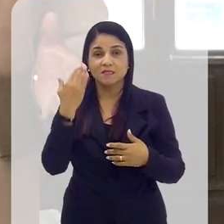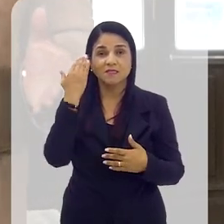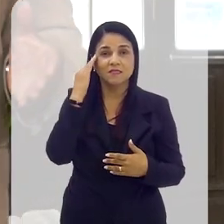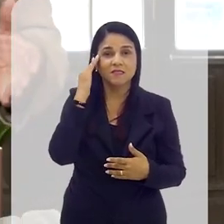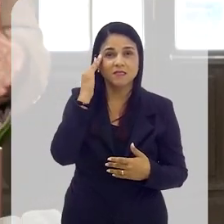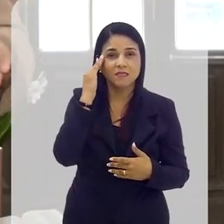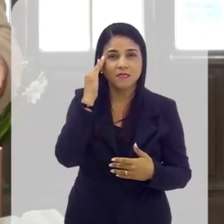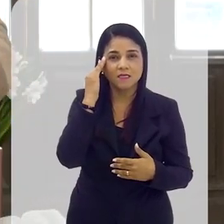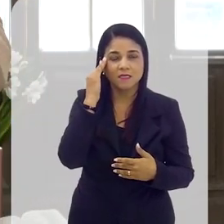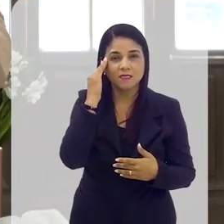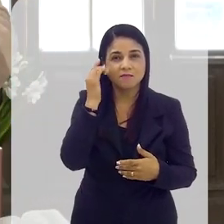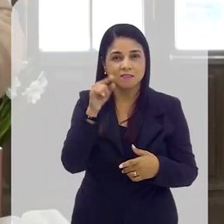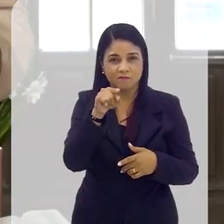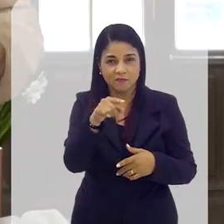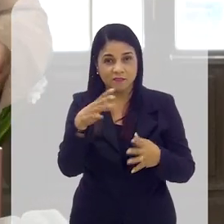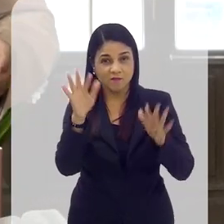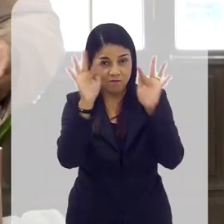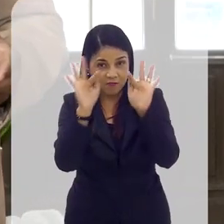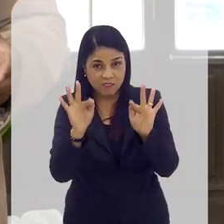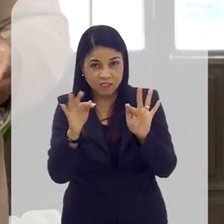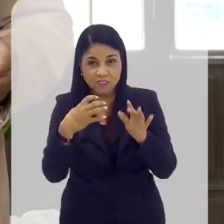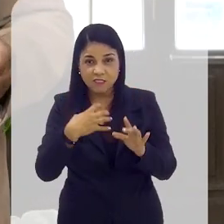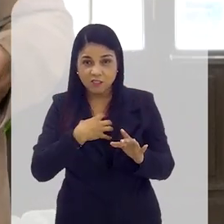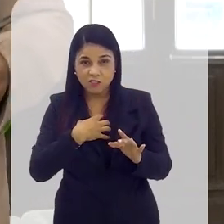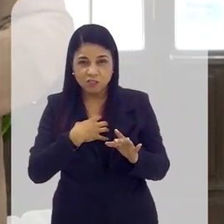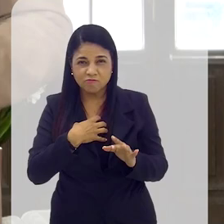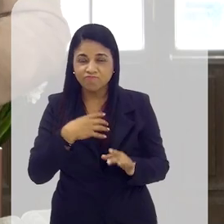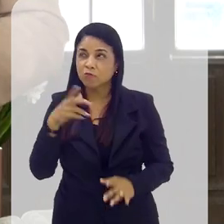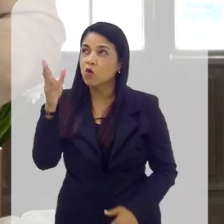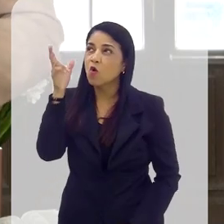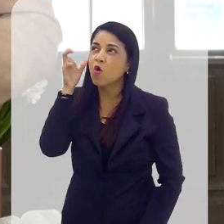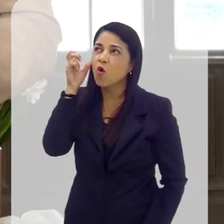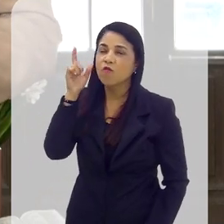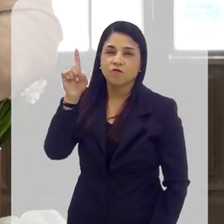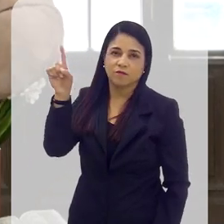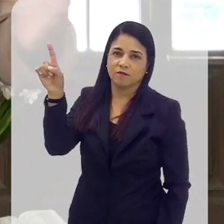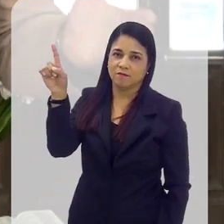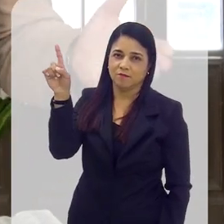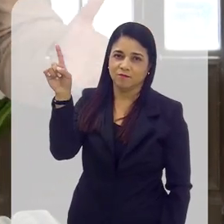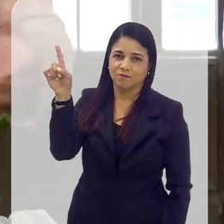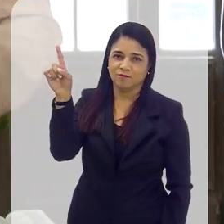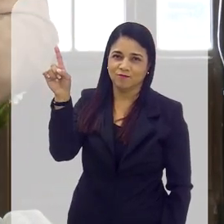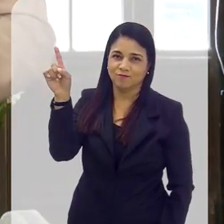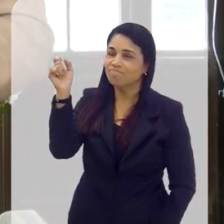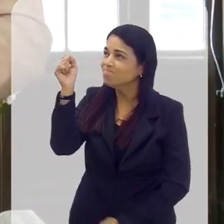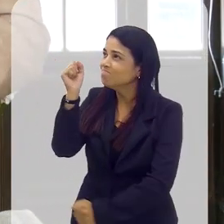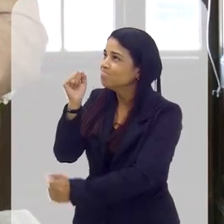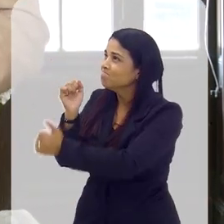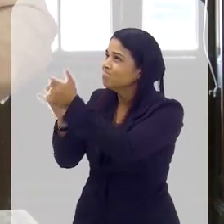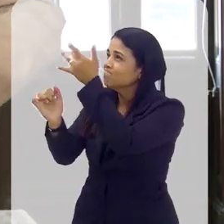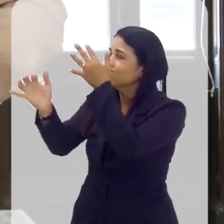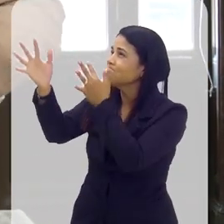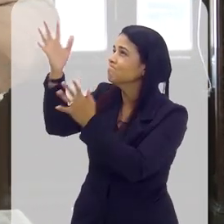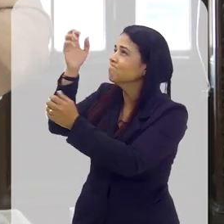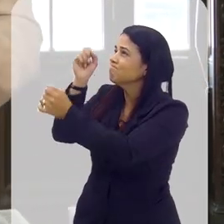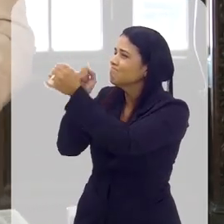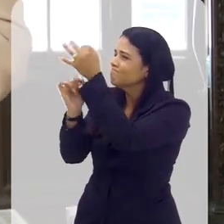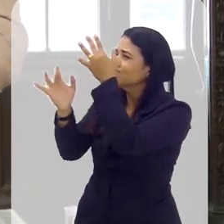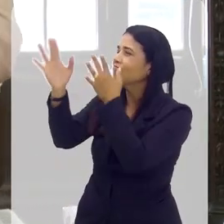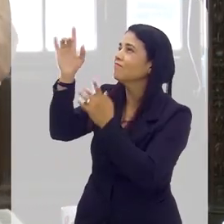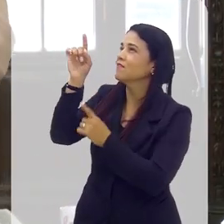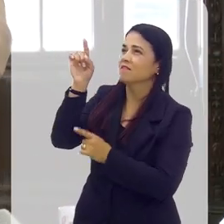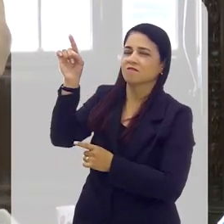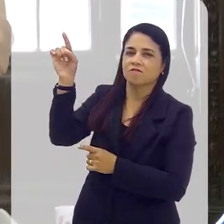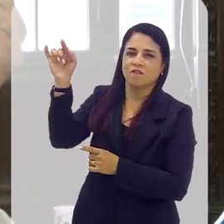entender. Se você quer ser feliz, ouça o Pai. Ouça o Senhor. Deixe que Ele